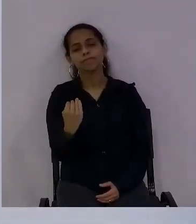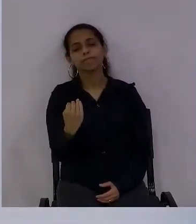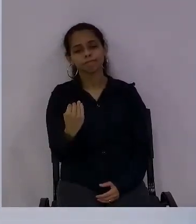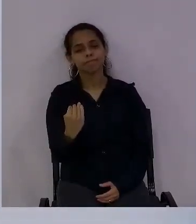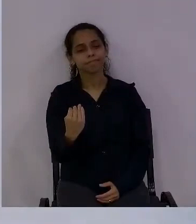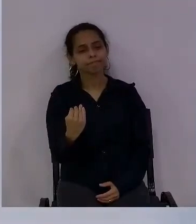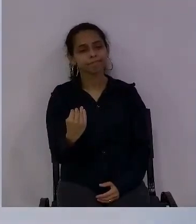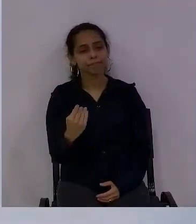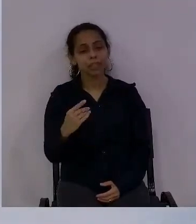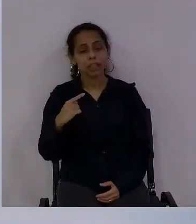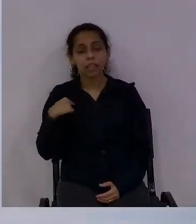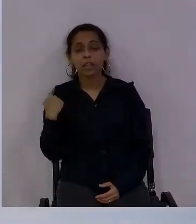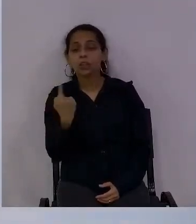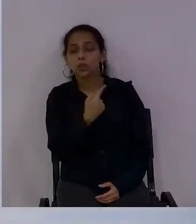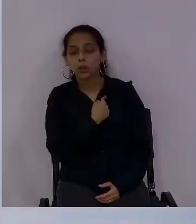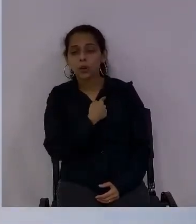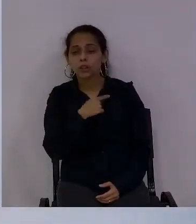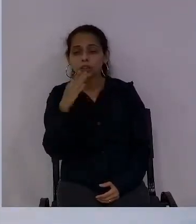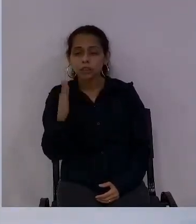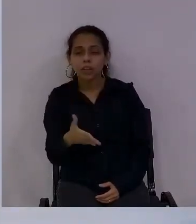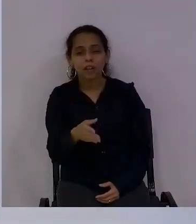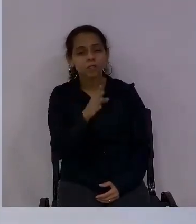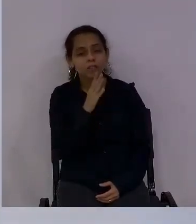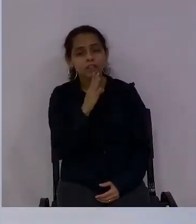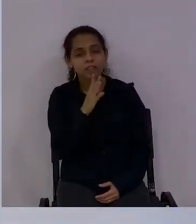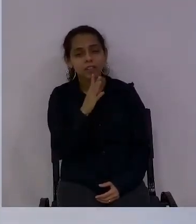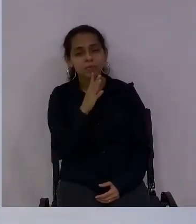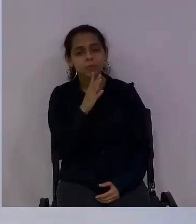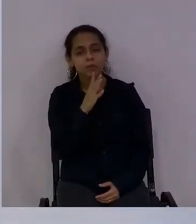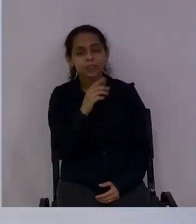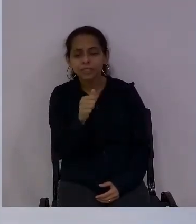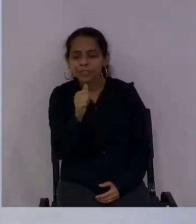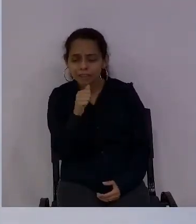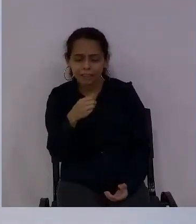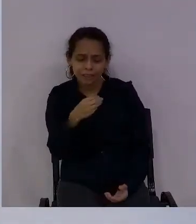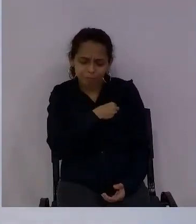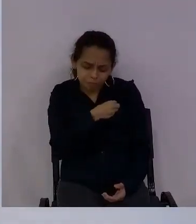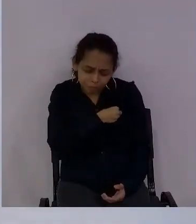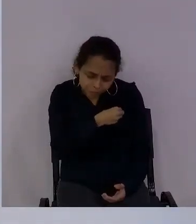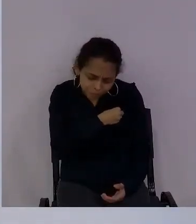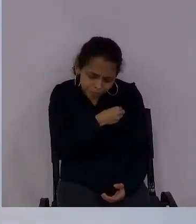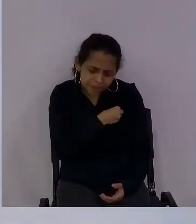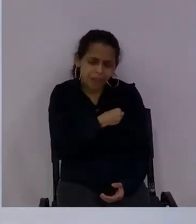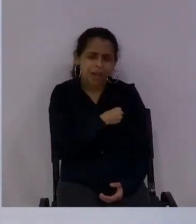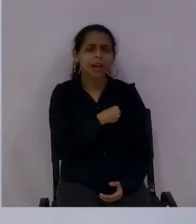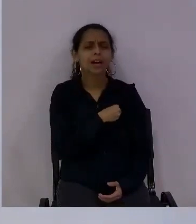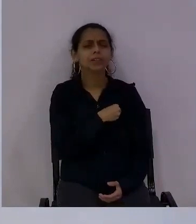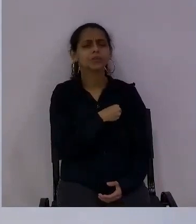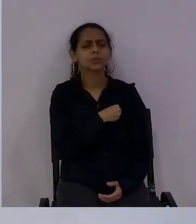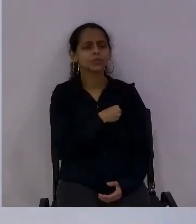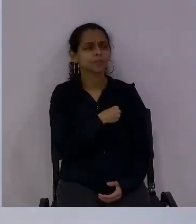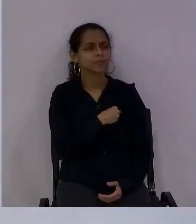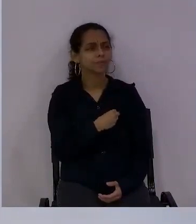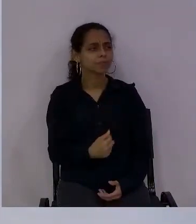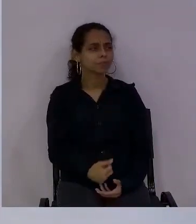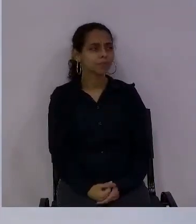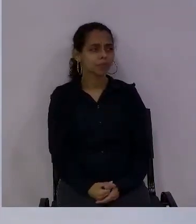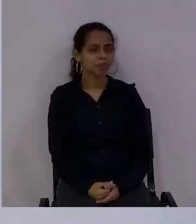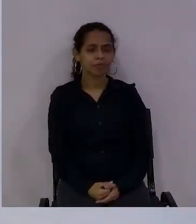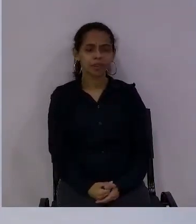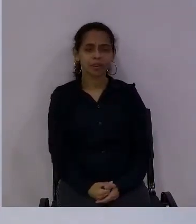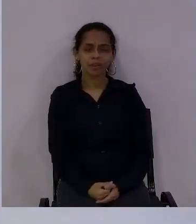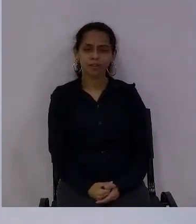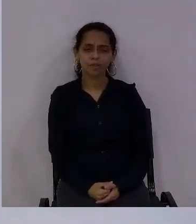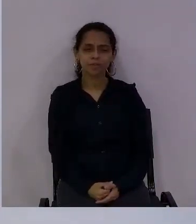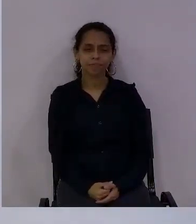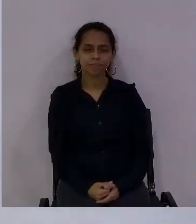sentiu a dor, ela fala, vai nada, bobeira. Até a hora que ela tem. Mas o pior é que nós somos bem piores do